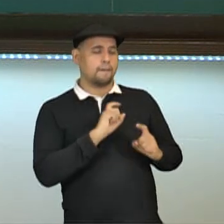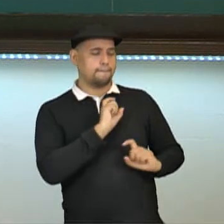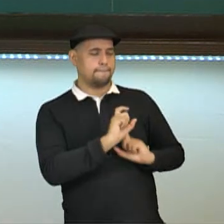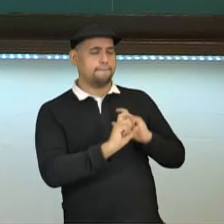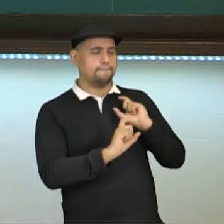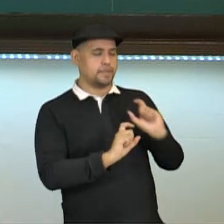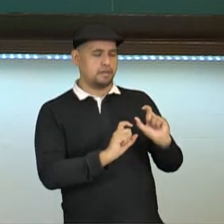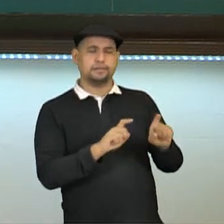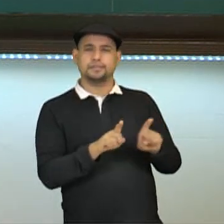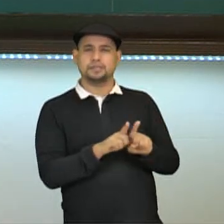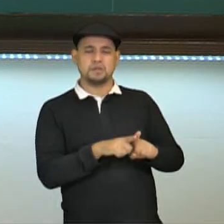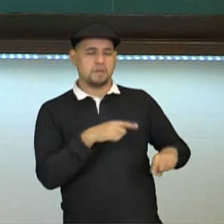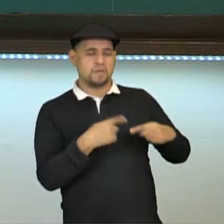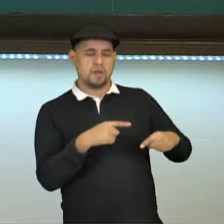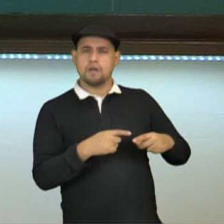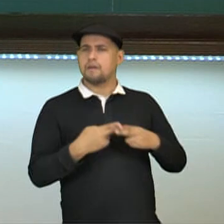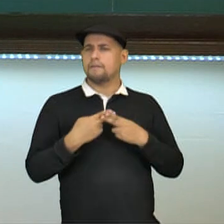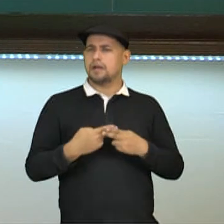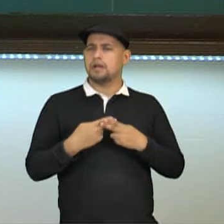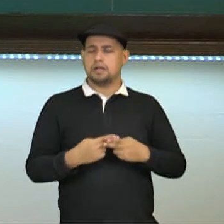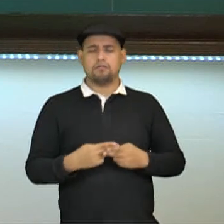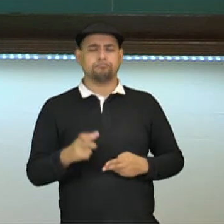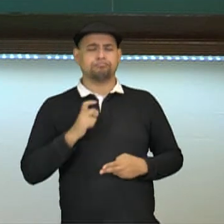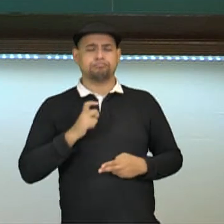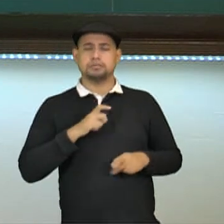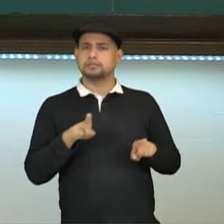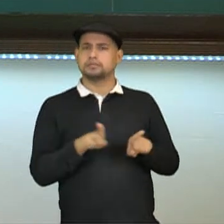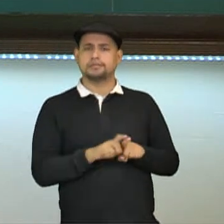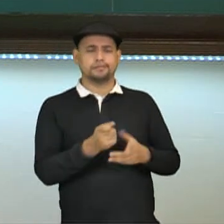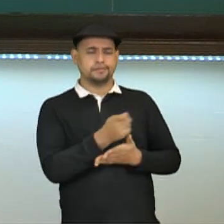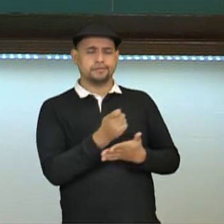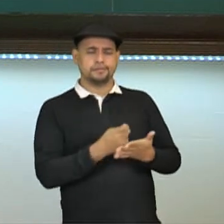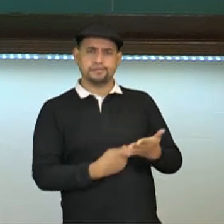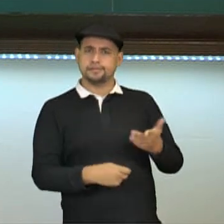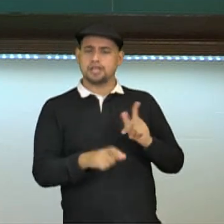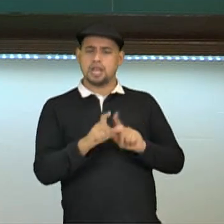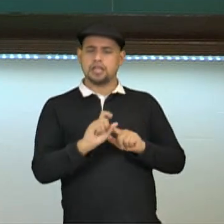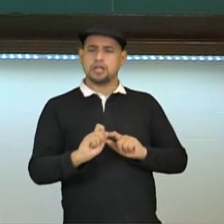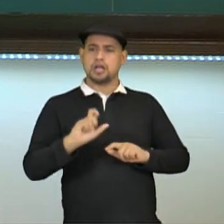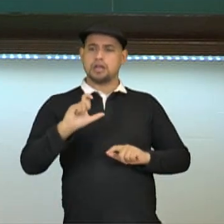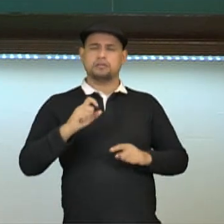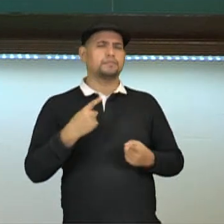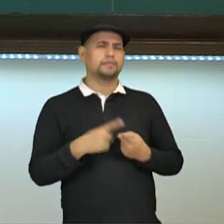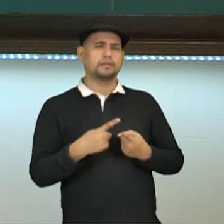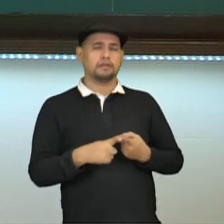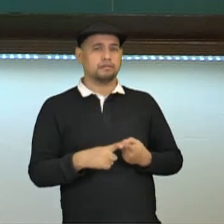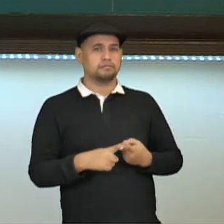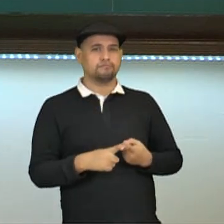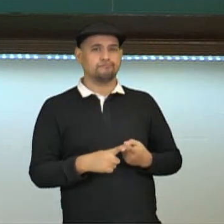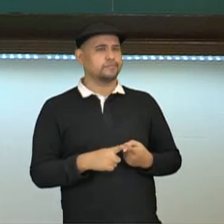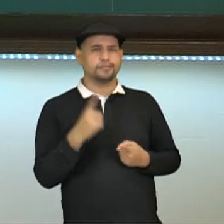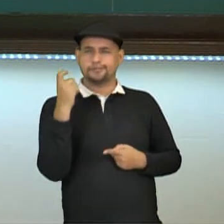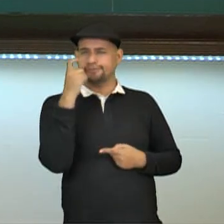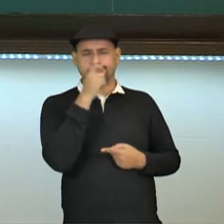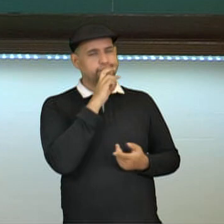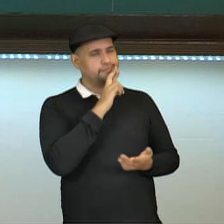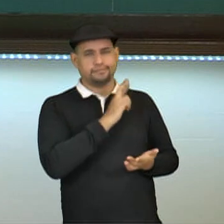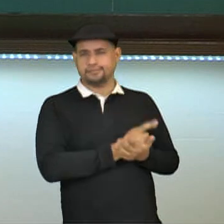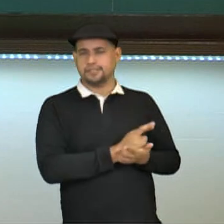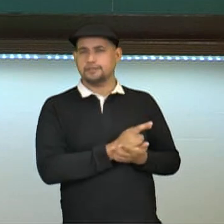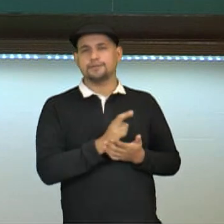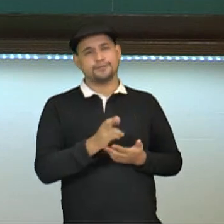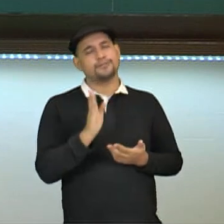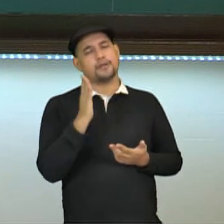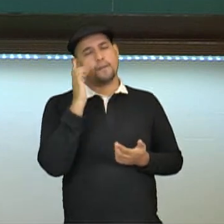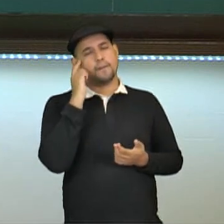palavras ali, discórdia, paciência e riqueza, foram escritas com letra maiúscula, né? Então, isso não é difícil de responder, né? Vocês